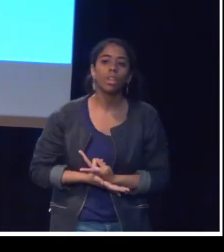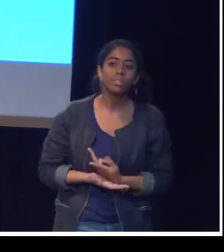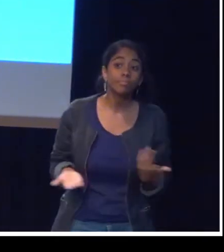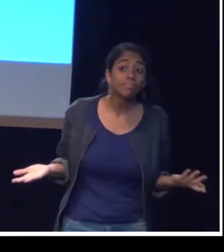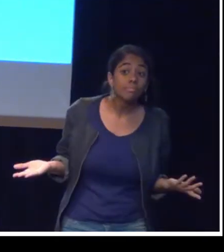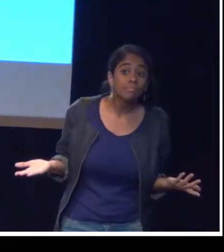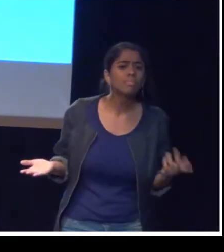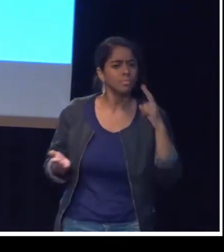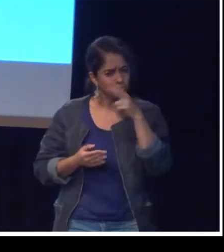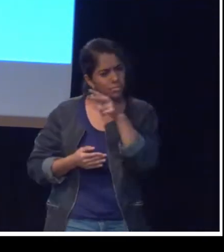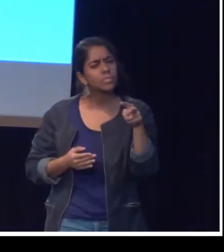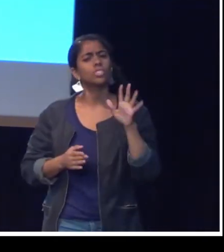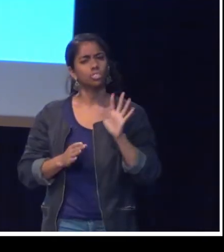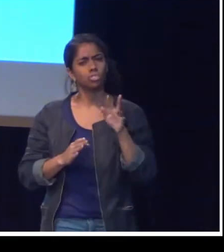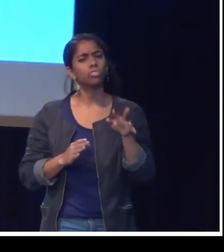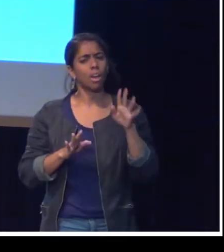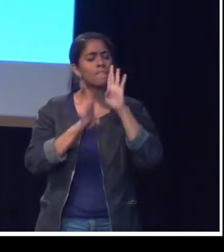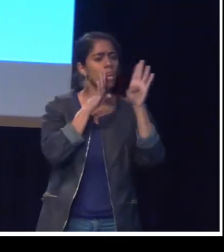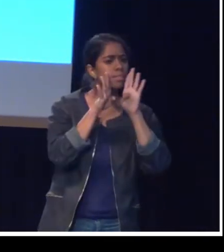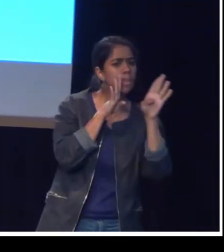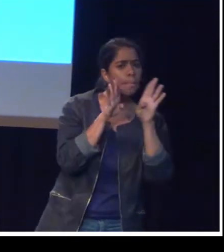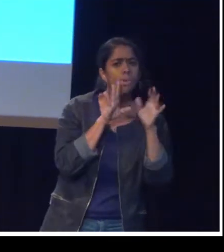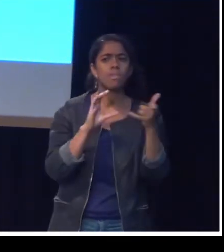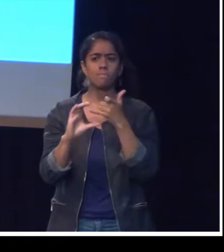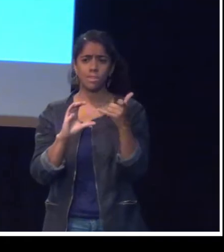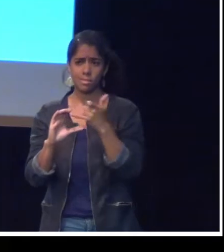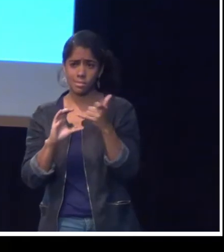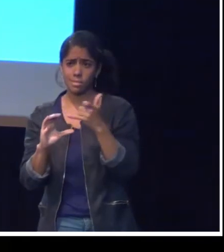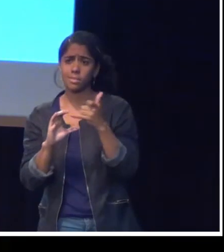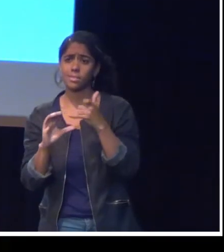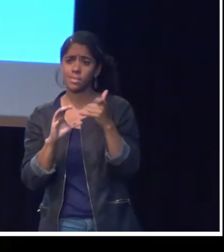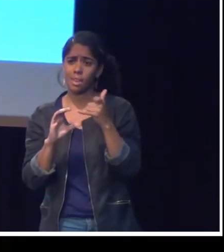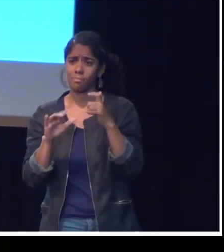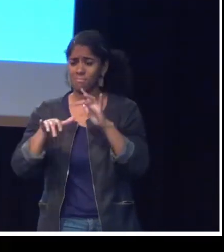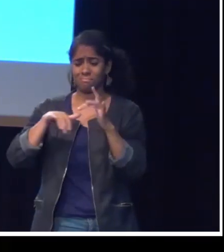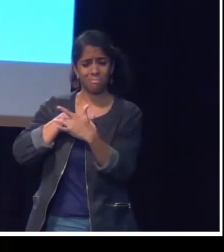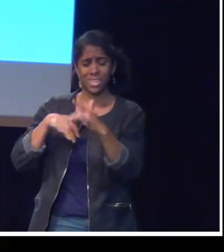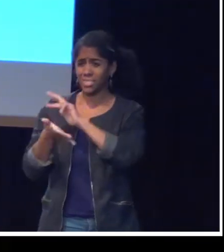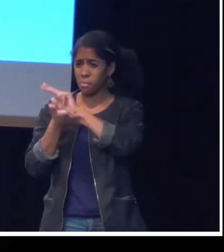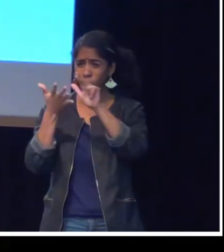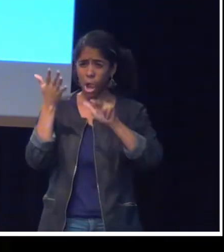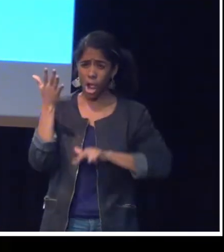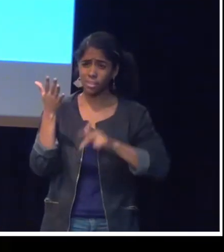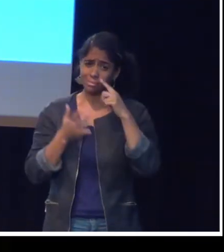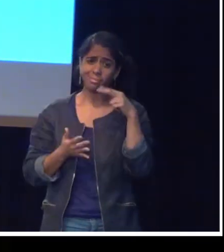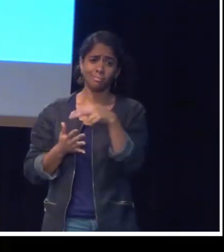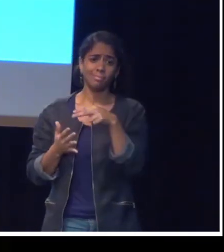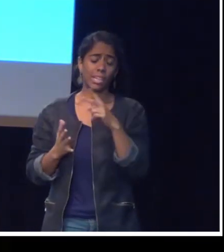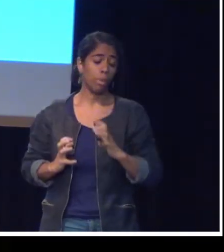no Instagram, nas mídias, do qual a gente é bem intolerante. E aí eu vou dizer que a gente vive em